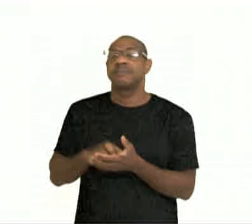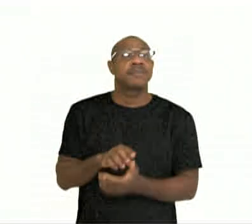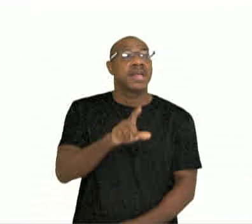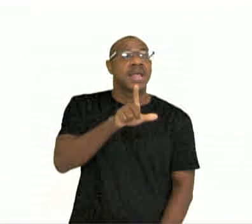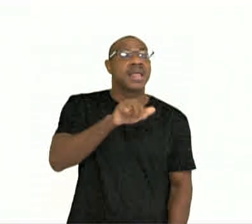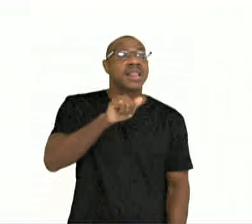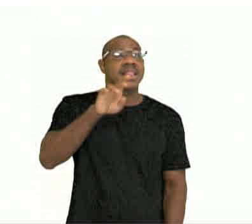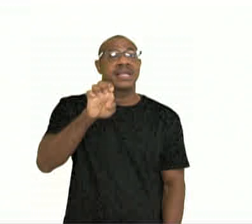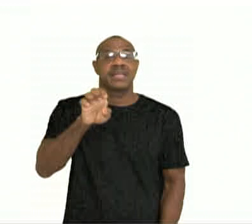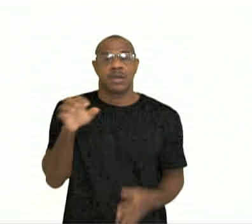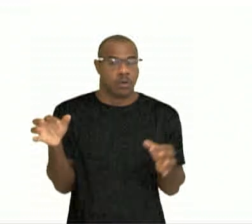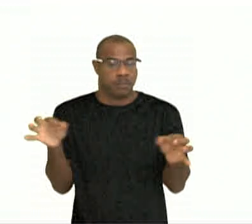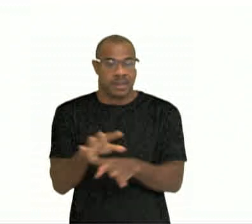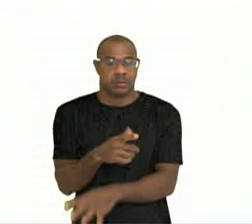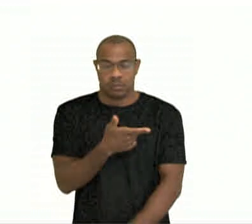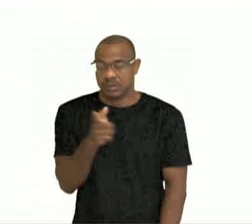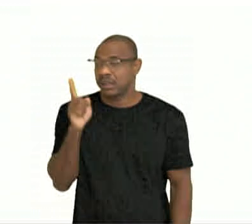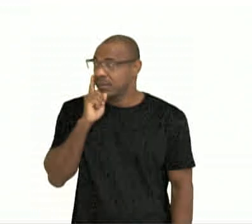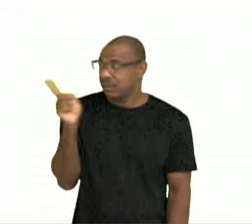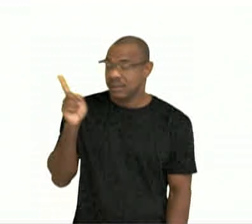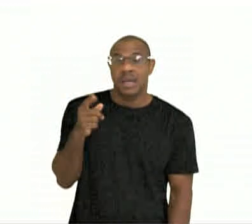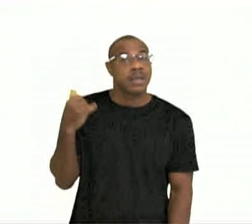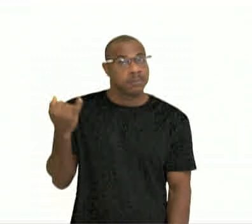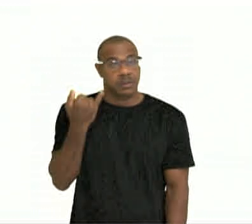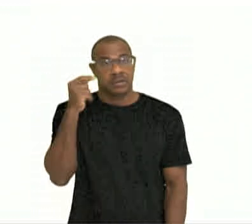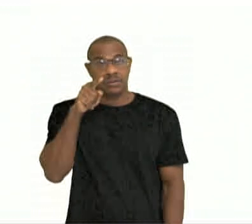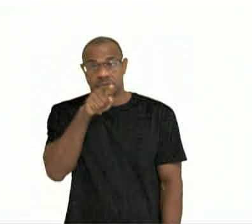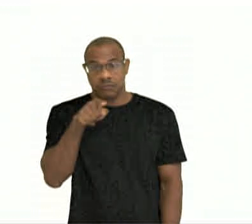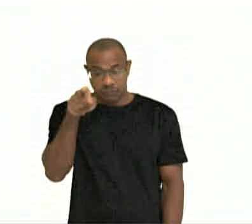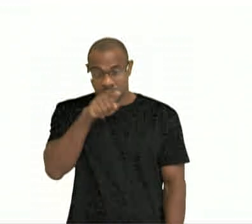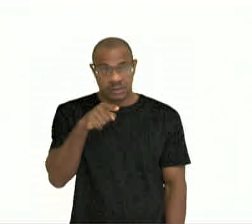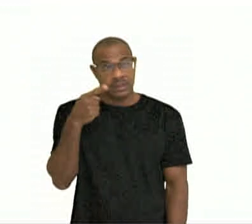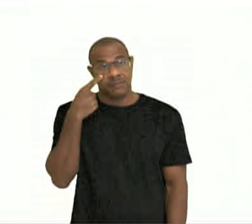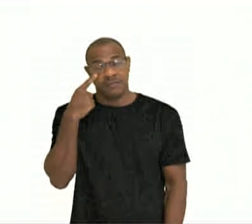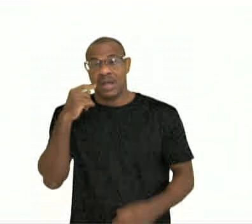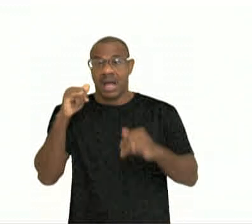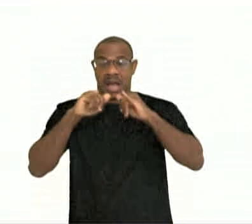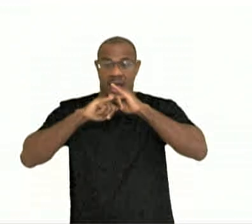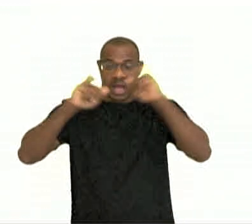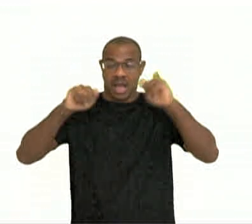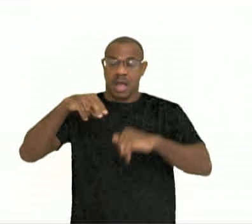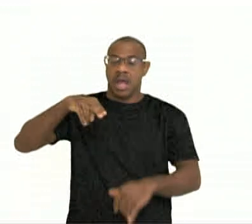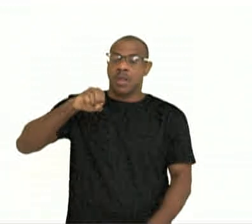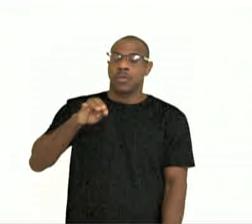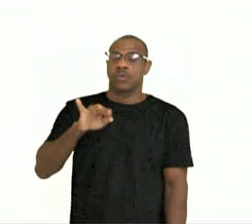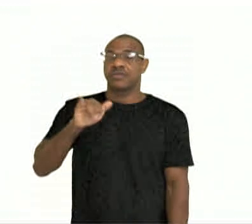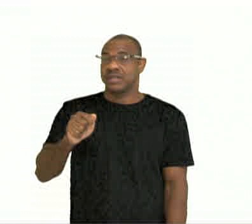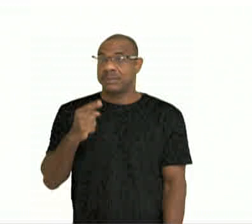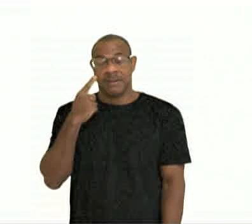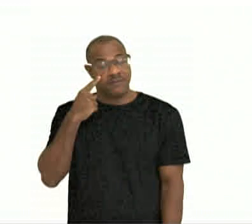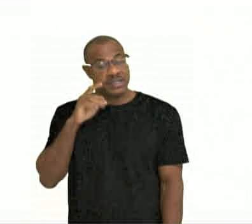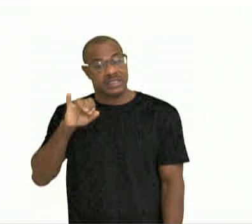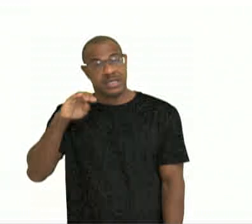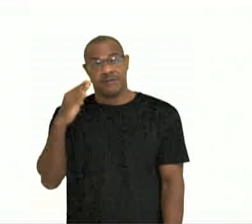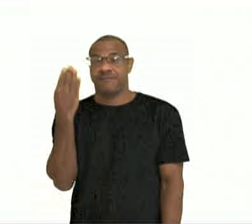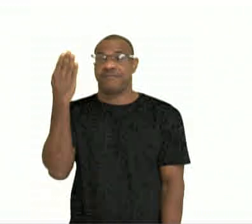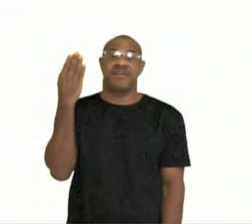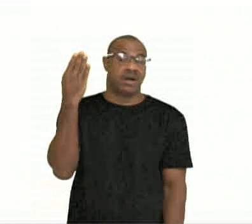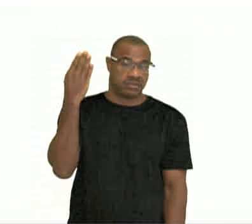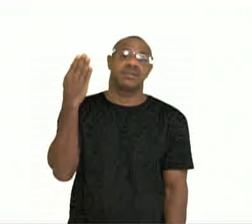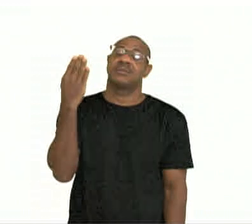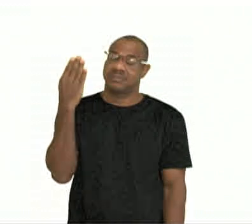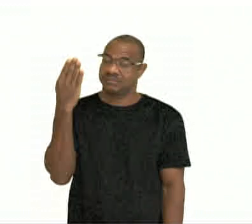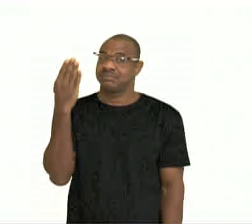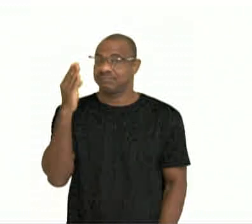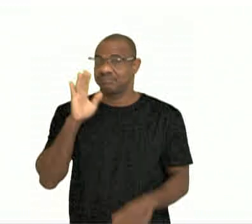completo. Então, é importante você verificar a notícia, ver se não é falsa, né? Por isso o nome fake news,